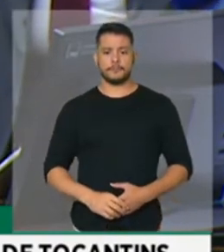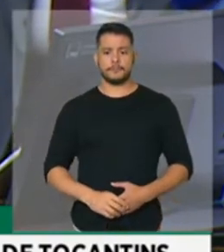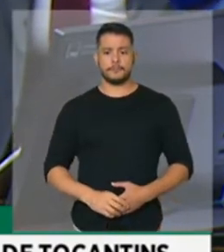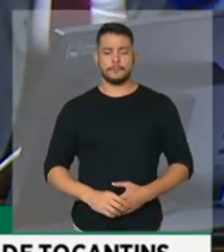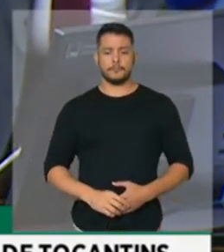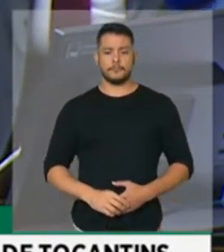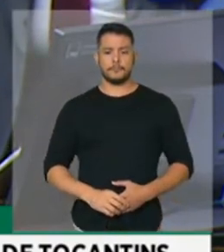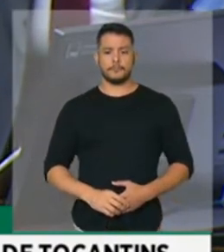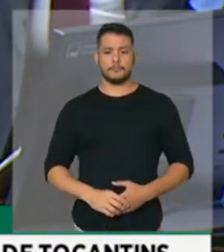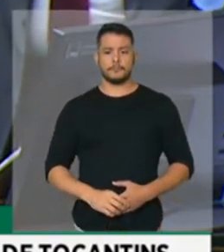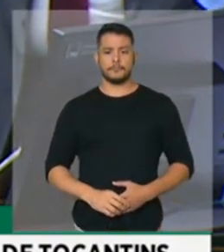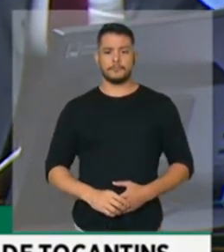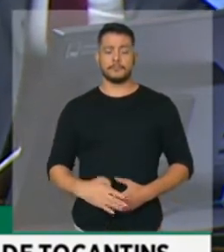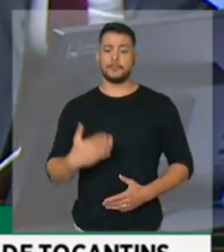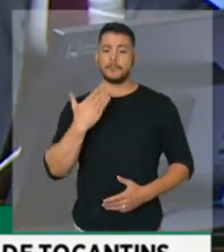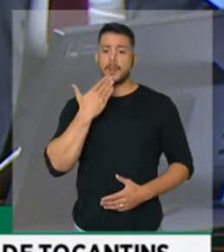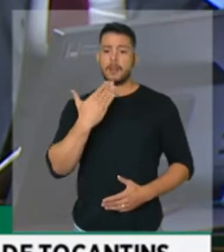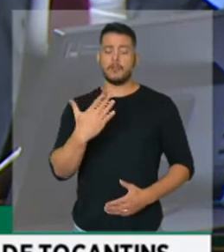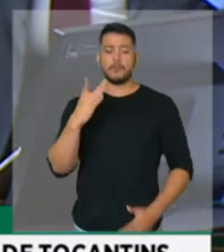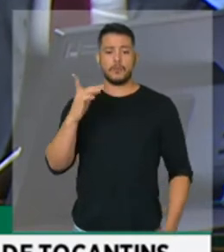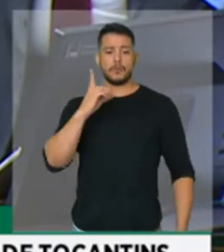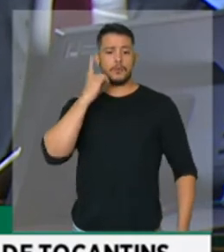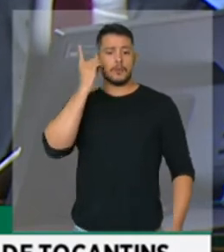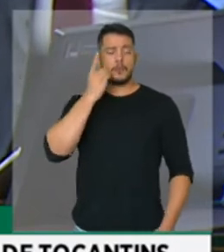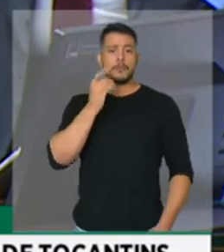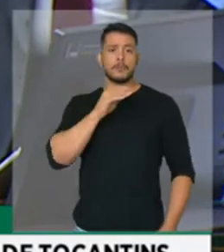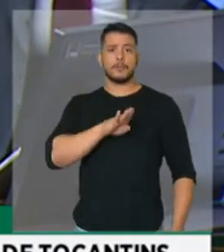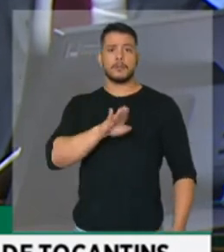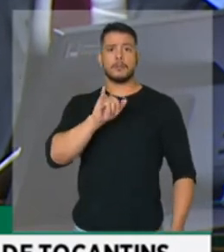A favor, deputado Bibo Nunes.